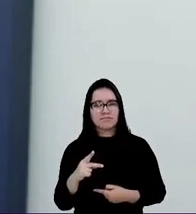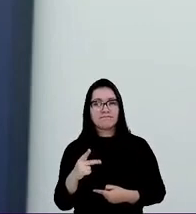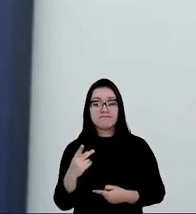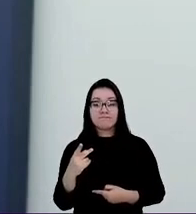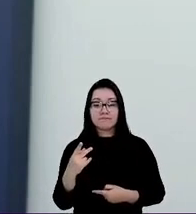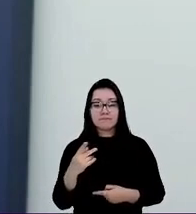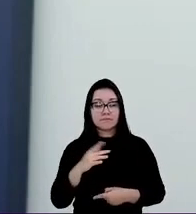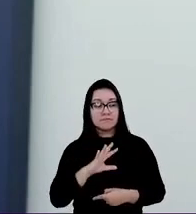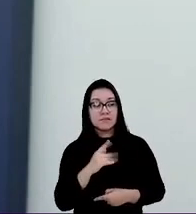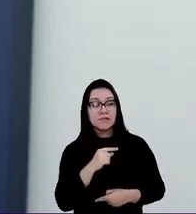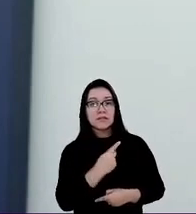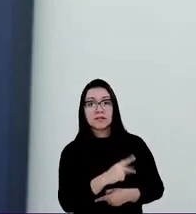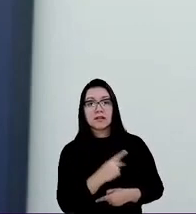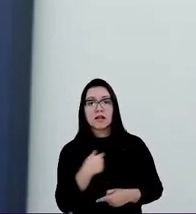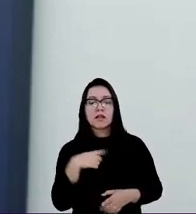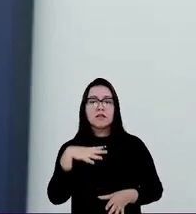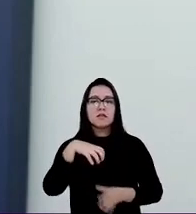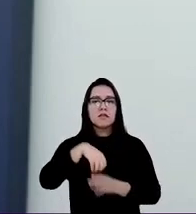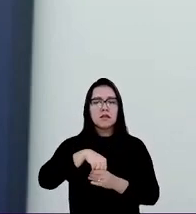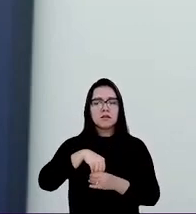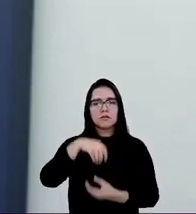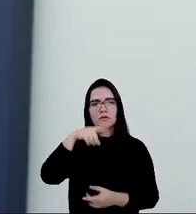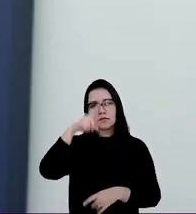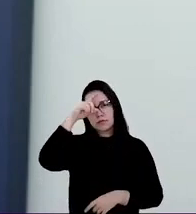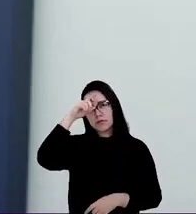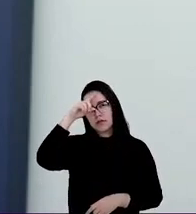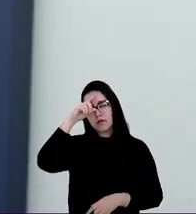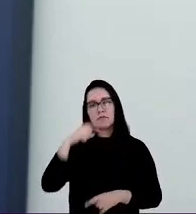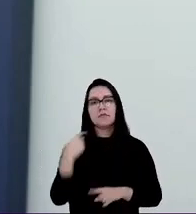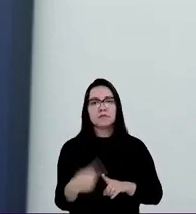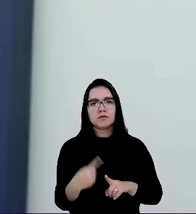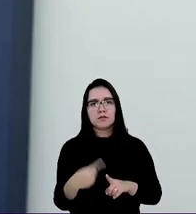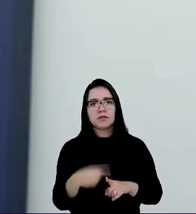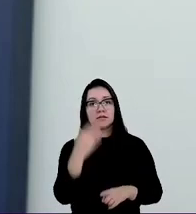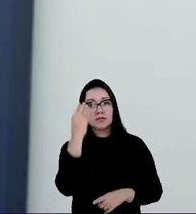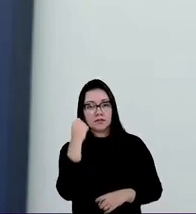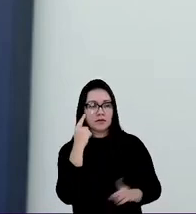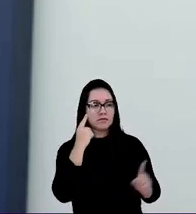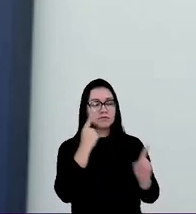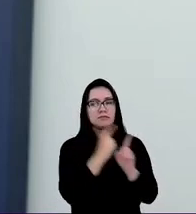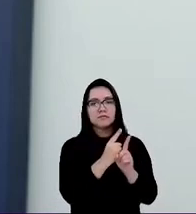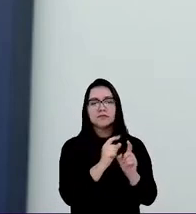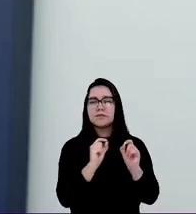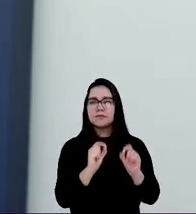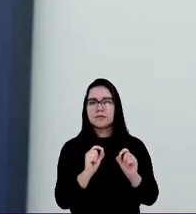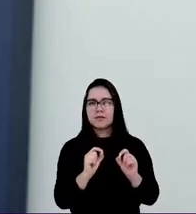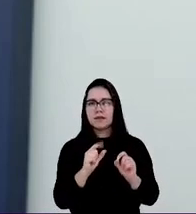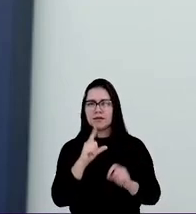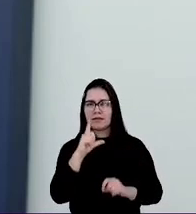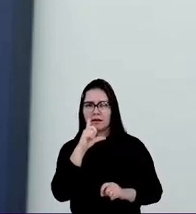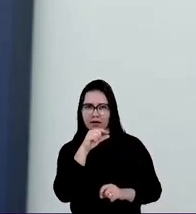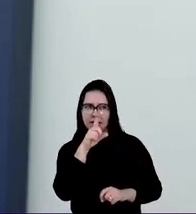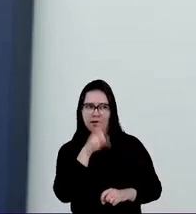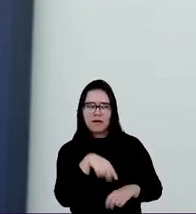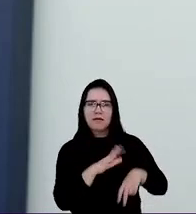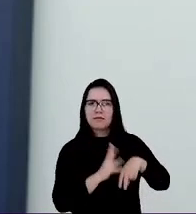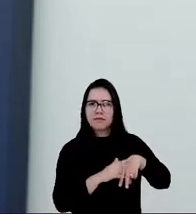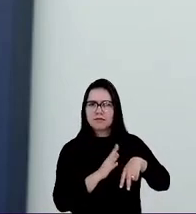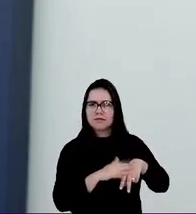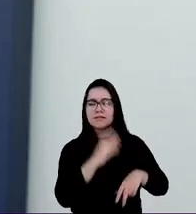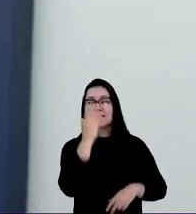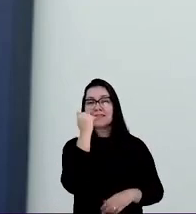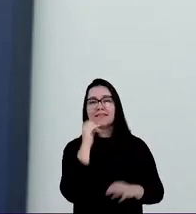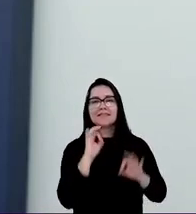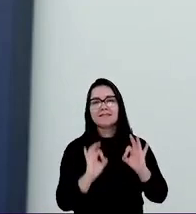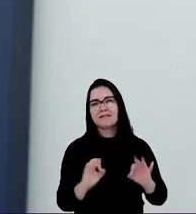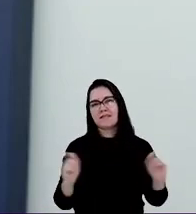dentro daquela unidade, exatamente para você poder identificar quem são os pacientes que podem realmente